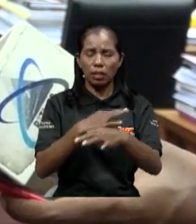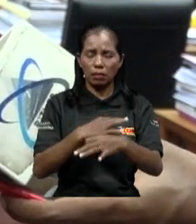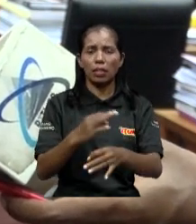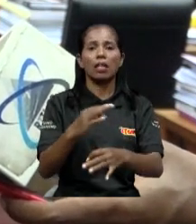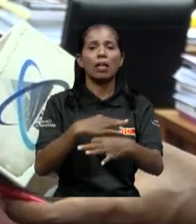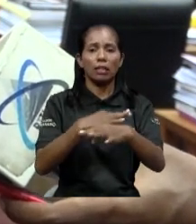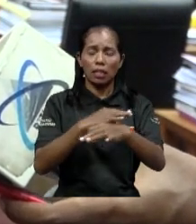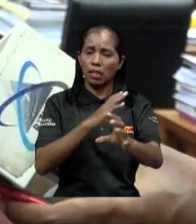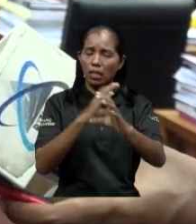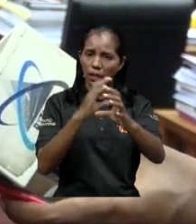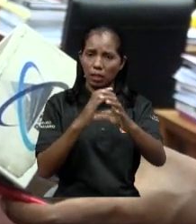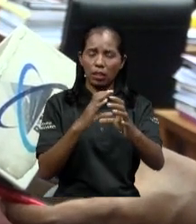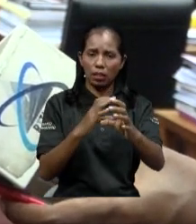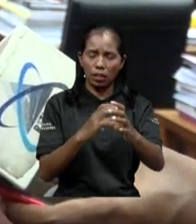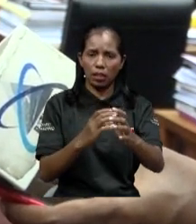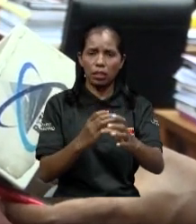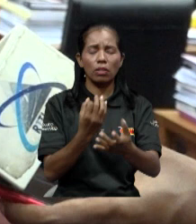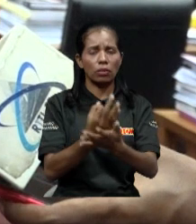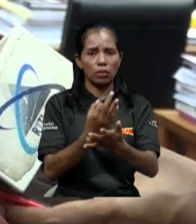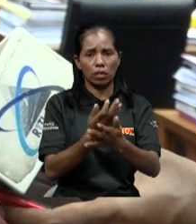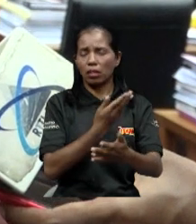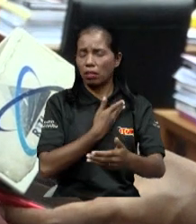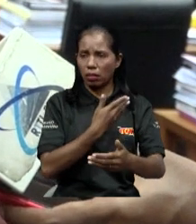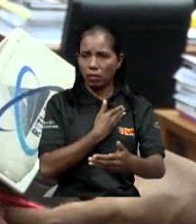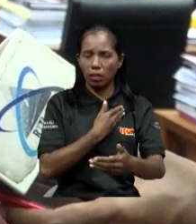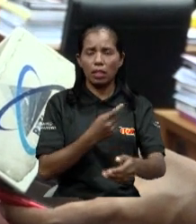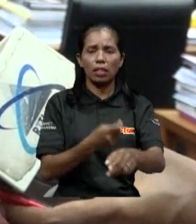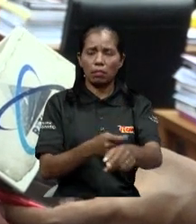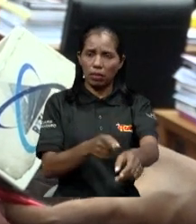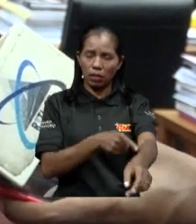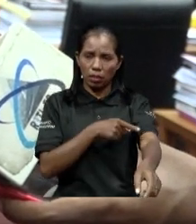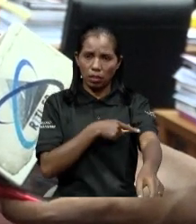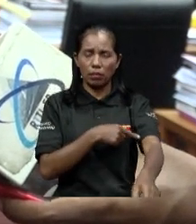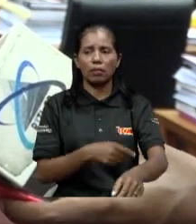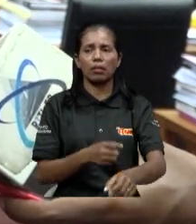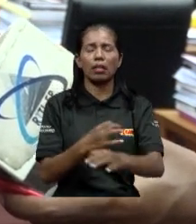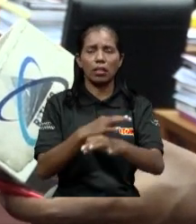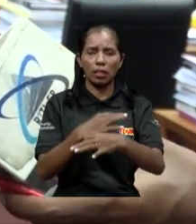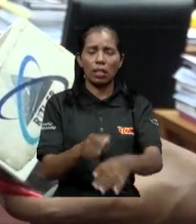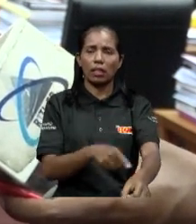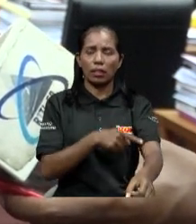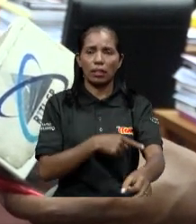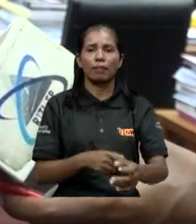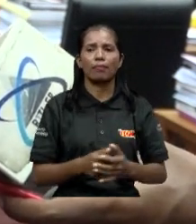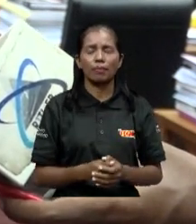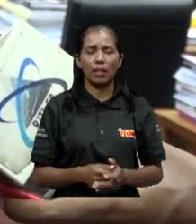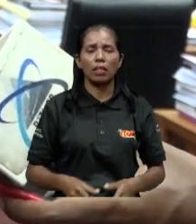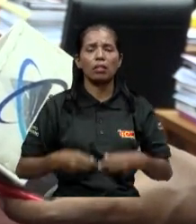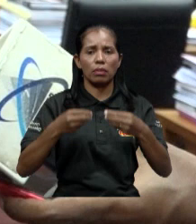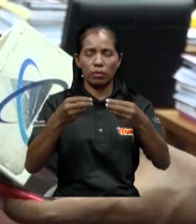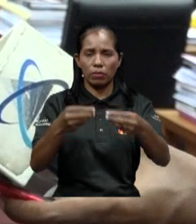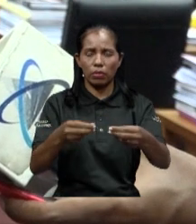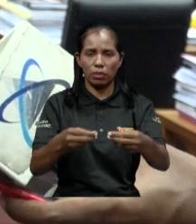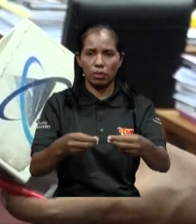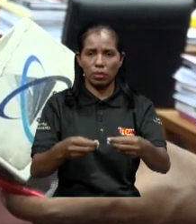be prazo ne clear liu, ne manutenção bot li tan. E dene fo